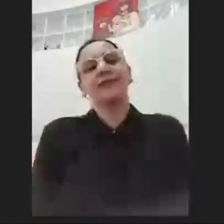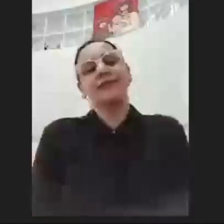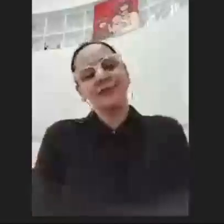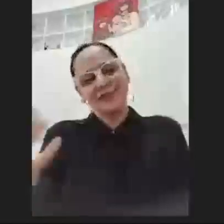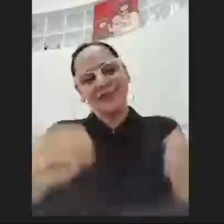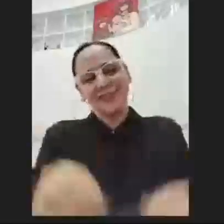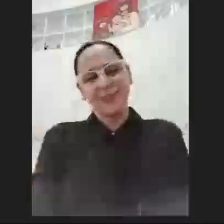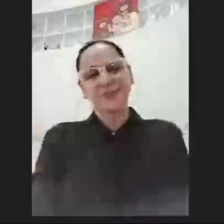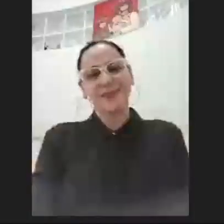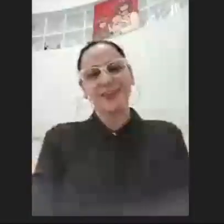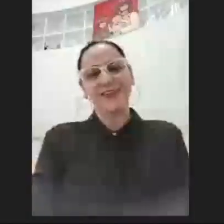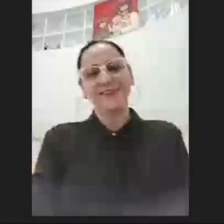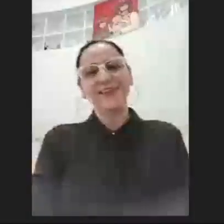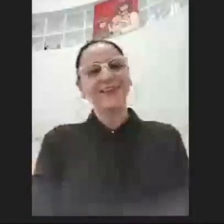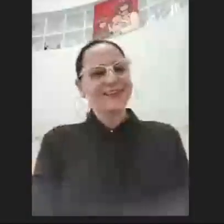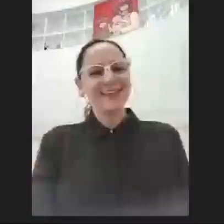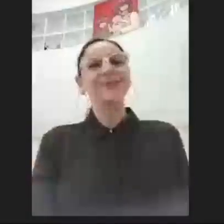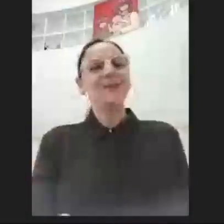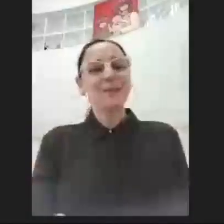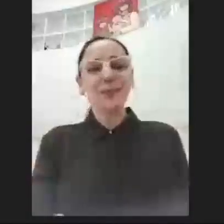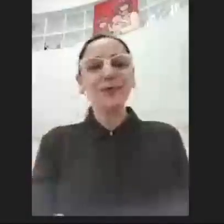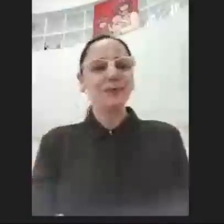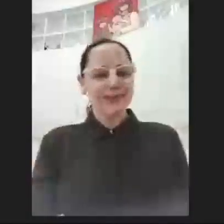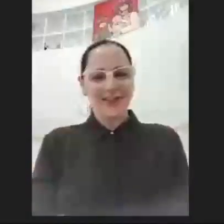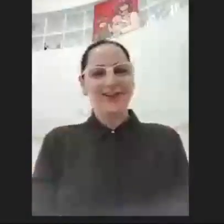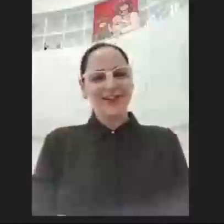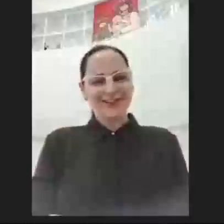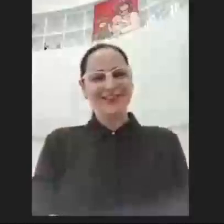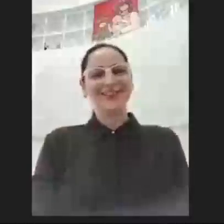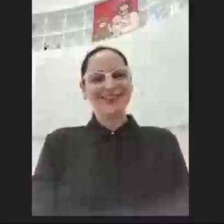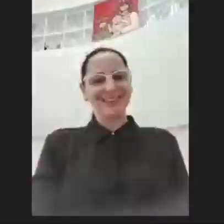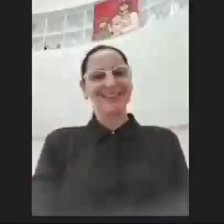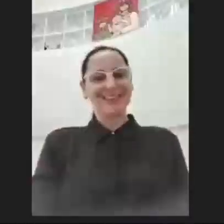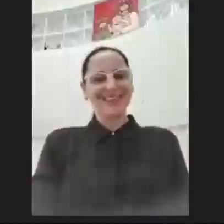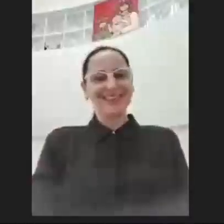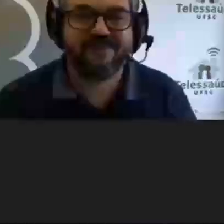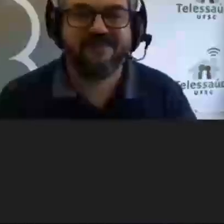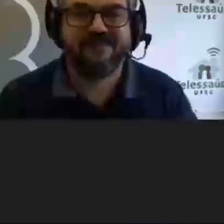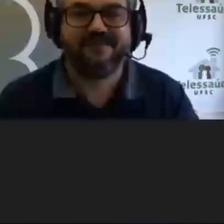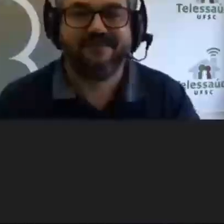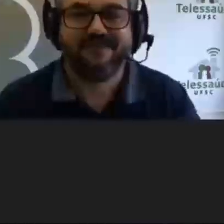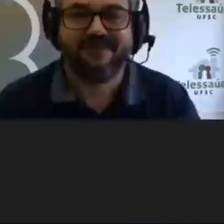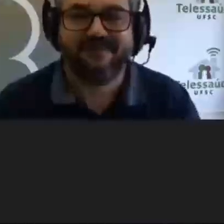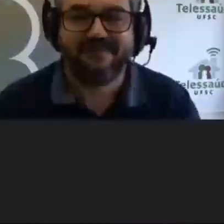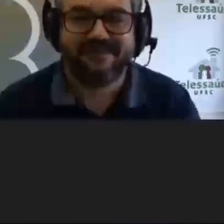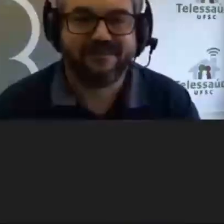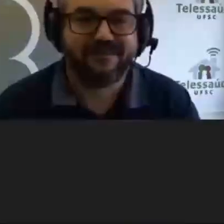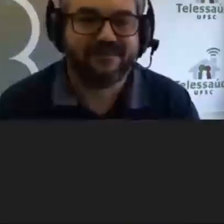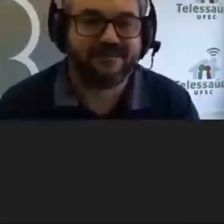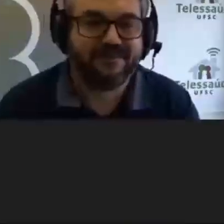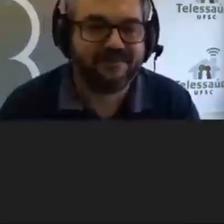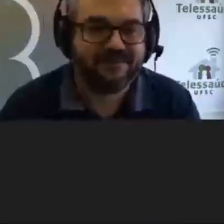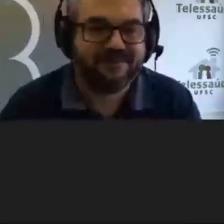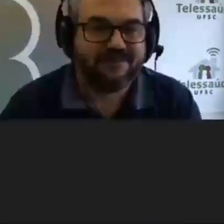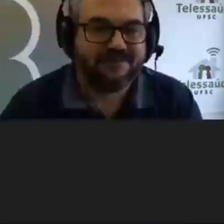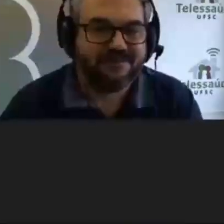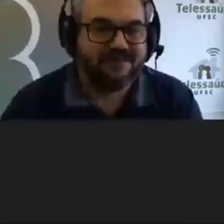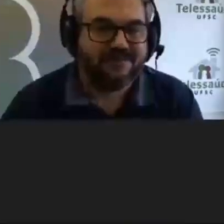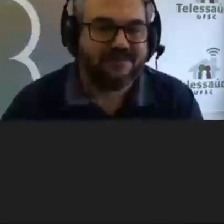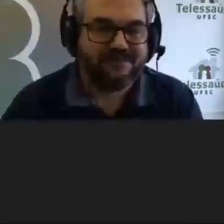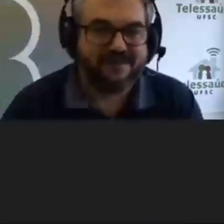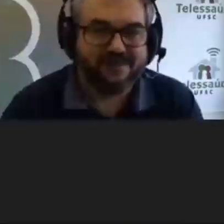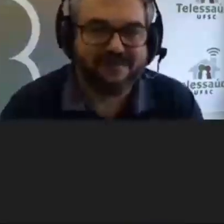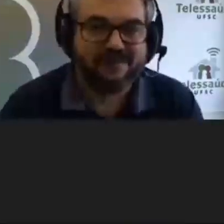a pós-graduação de aleitamento materno. Então, está muito melhor. Boa tarde, pessoal. Então, me chamo